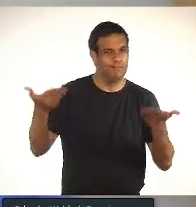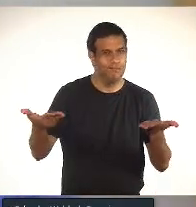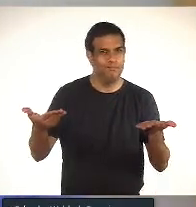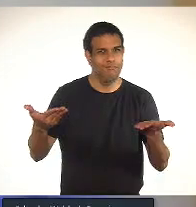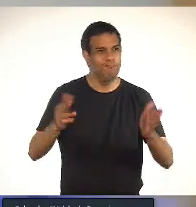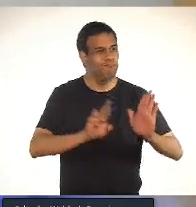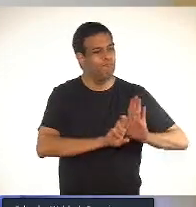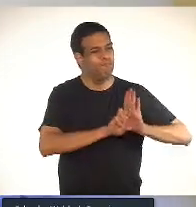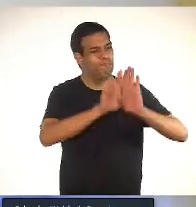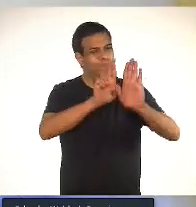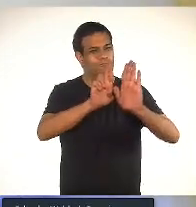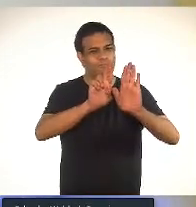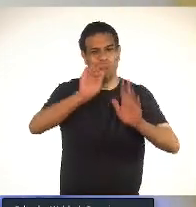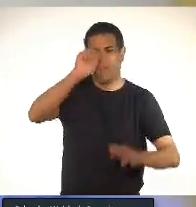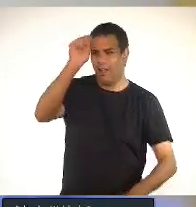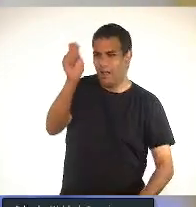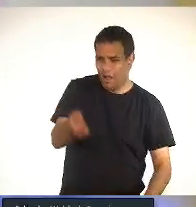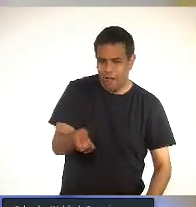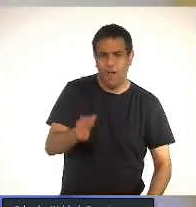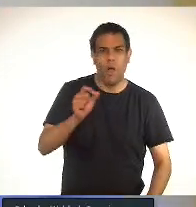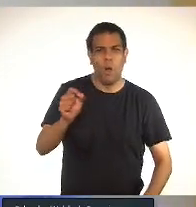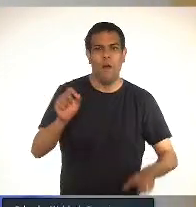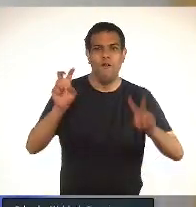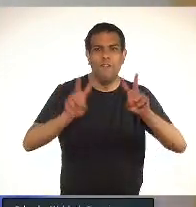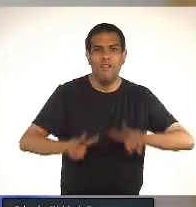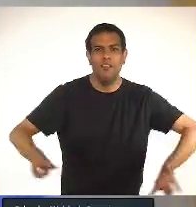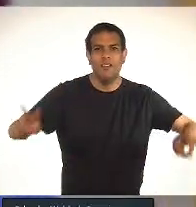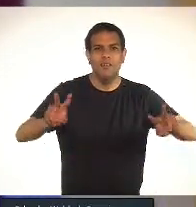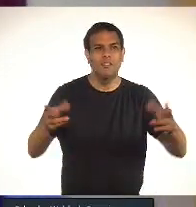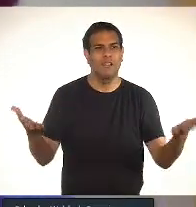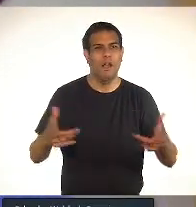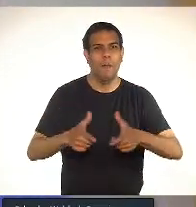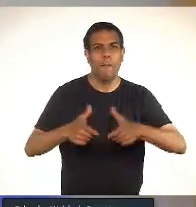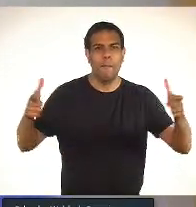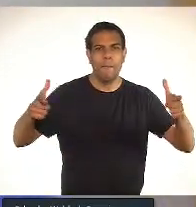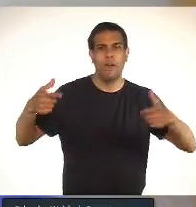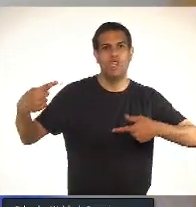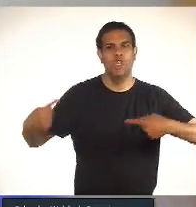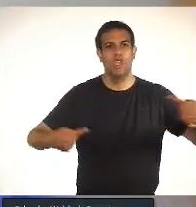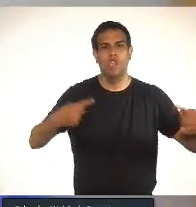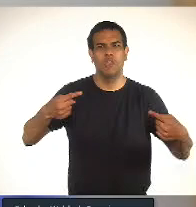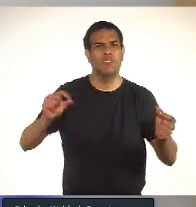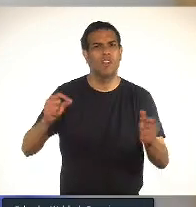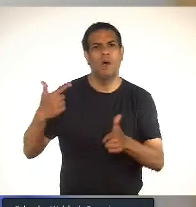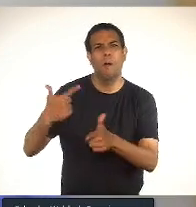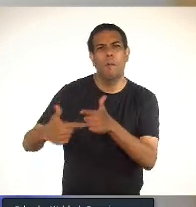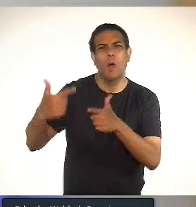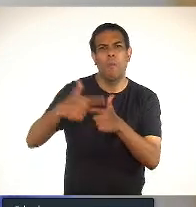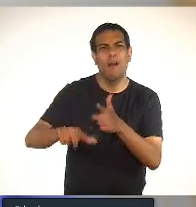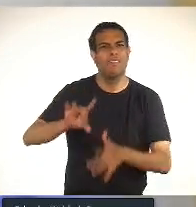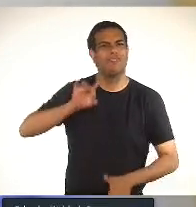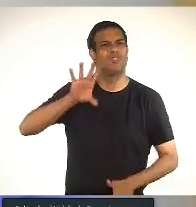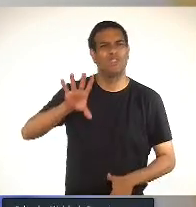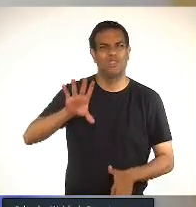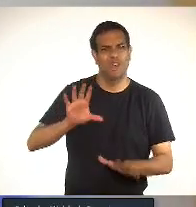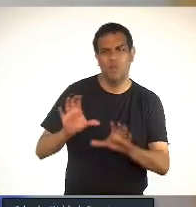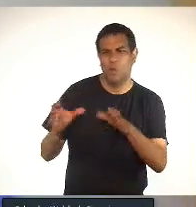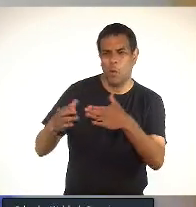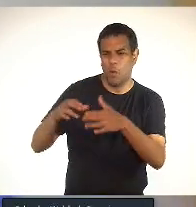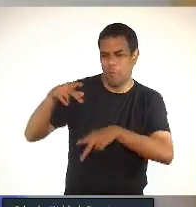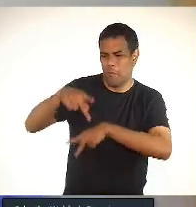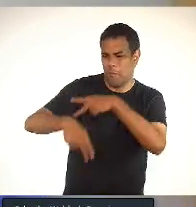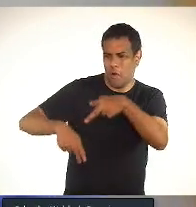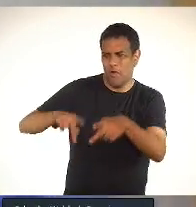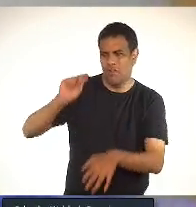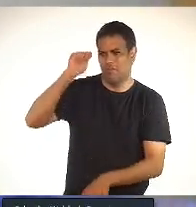digamos, acentua a visibilidade deste debate, que não é um problema apenas do povo negro,